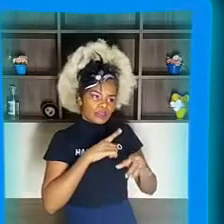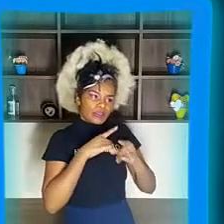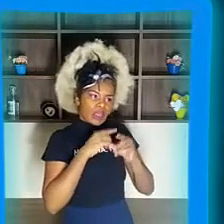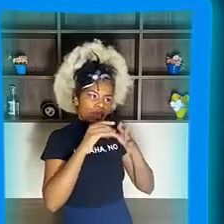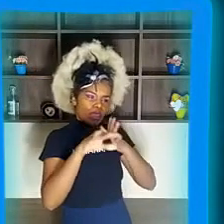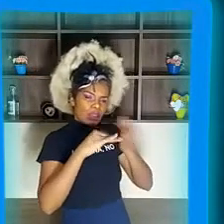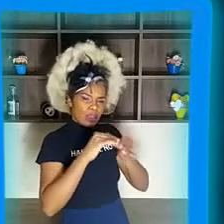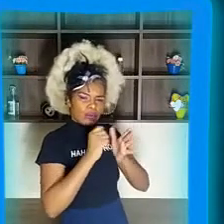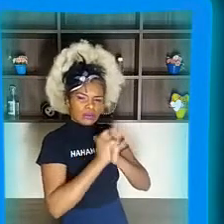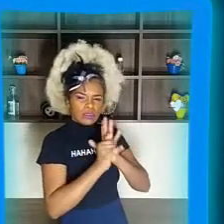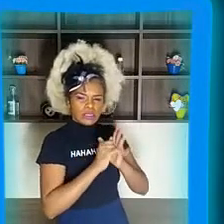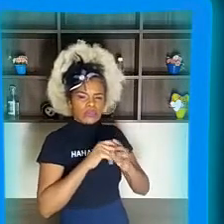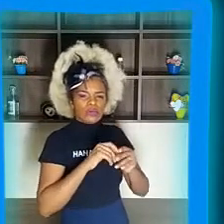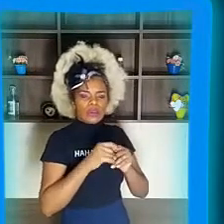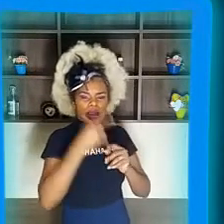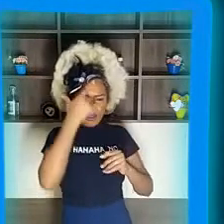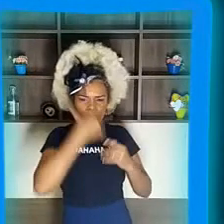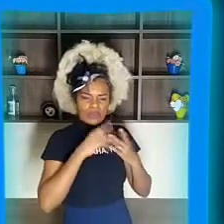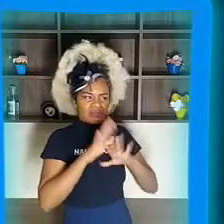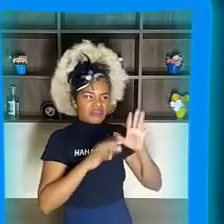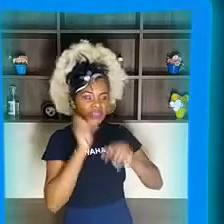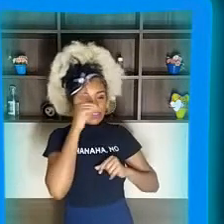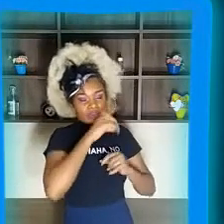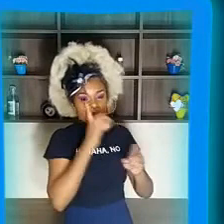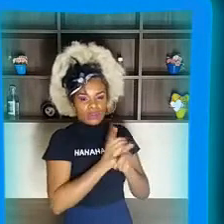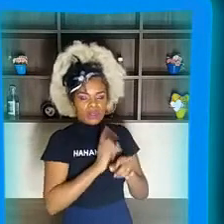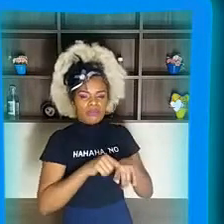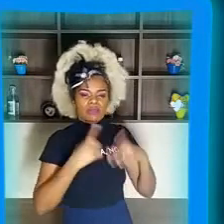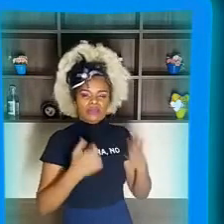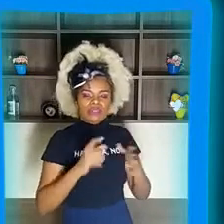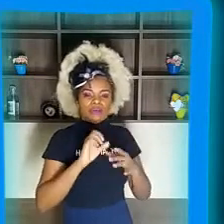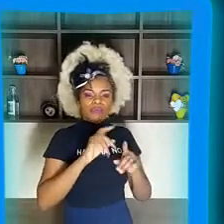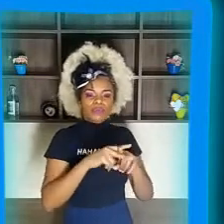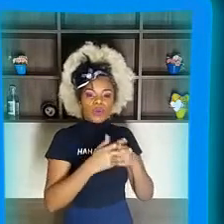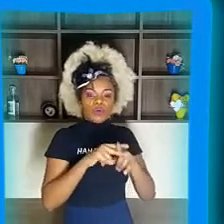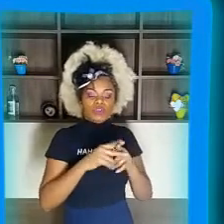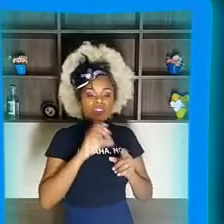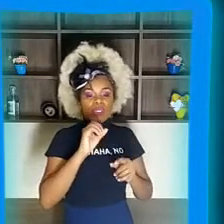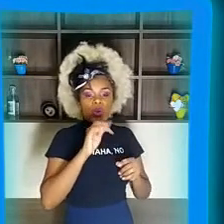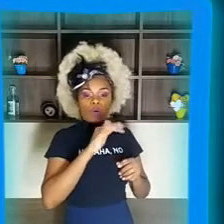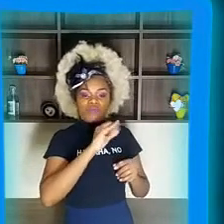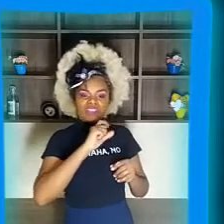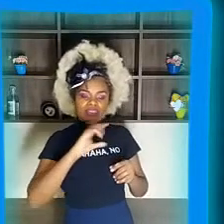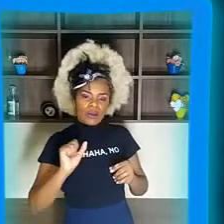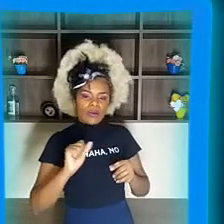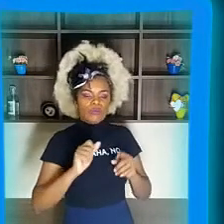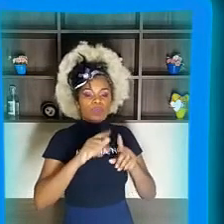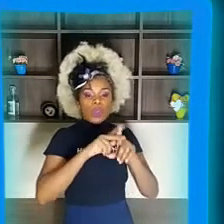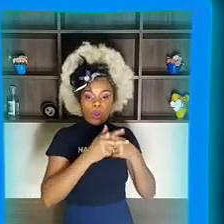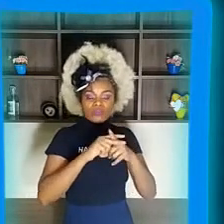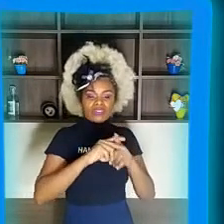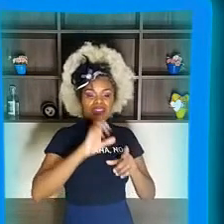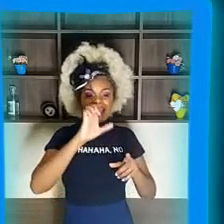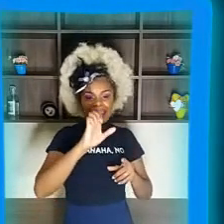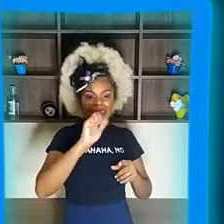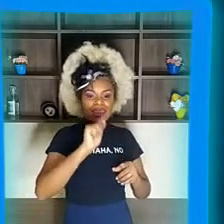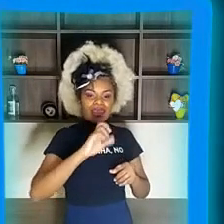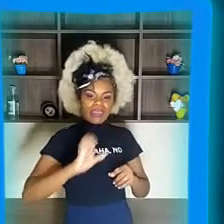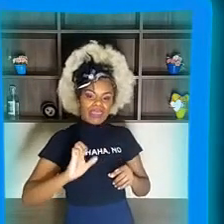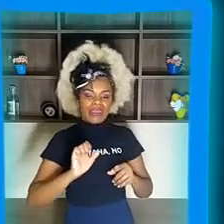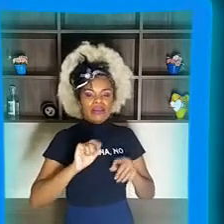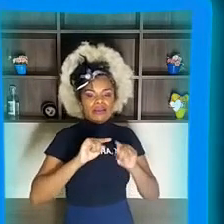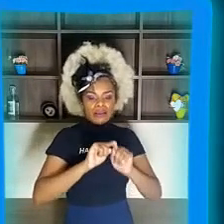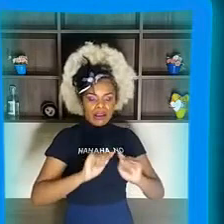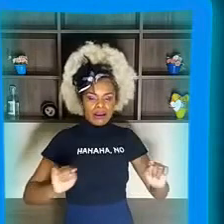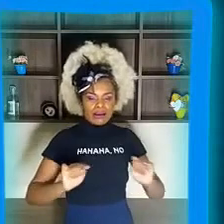endereço personalizado, às vezes fica meio difícil de achar, mas é Oficina Oficial. Oficina EAE _ Oficial. Esse é o nosso